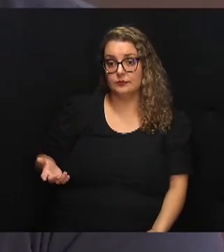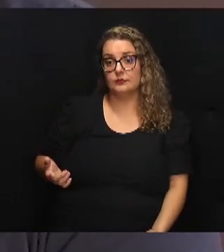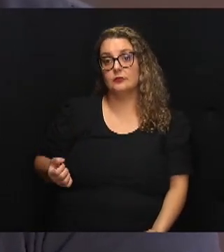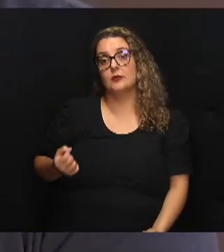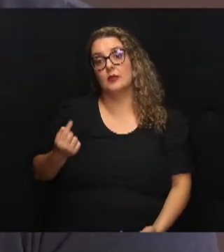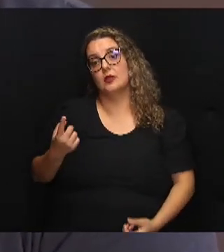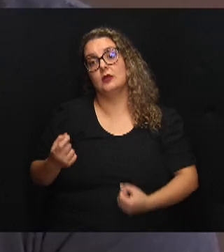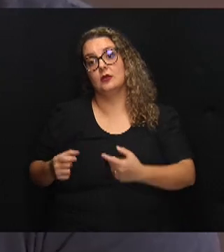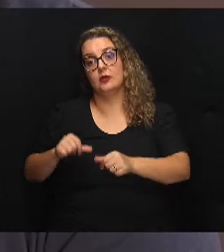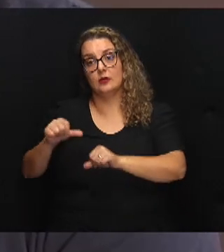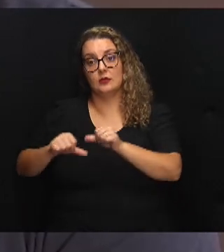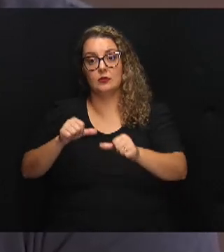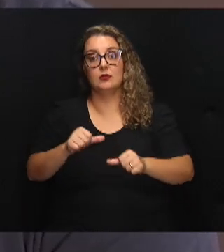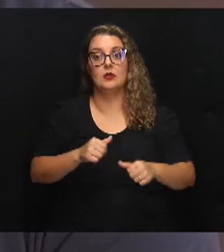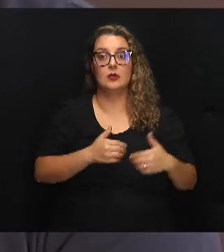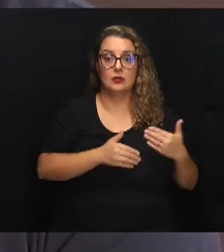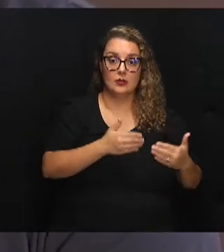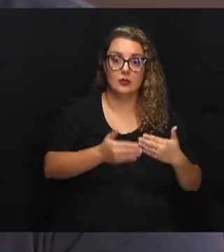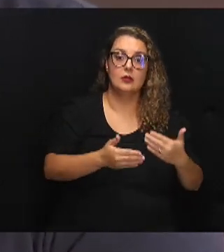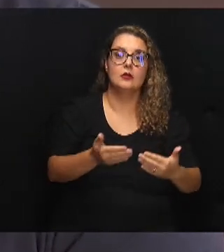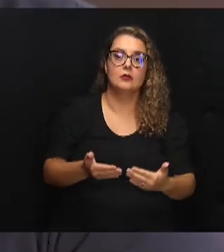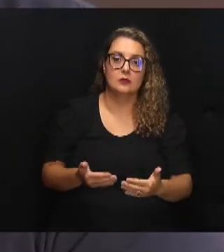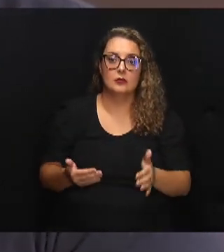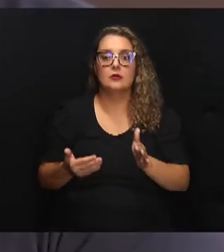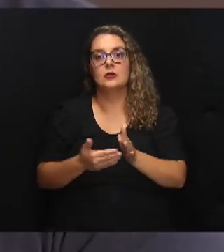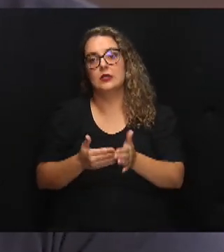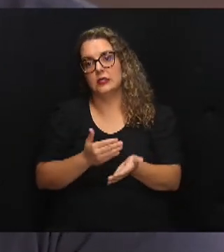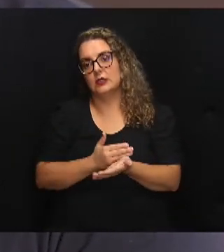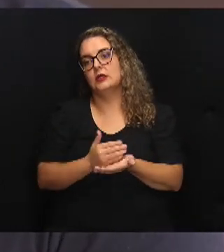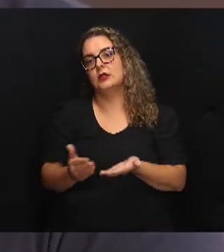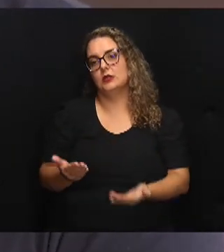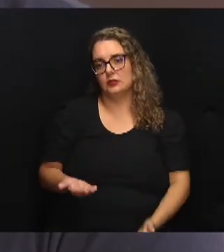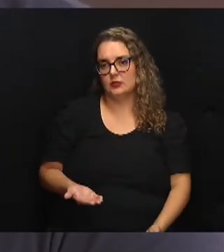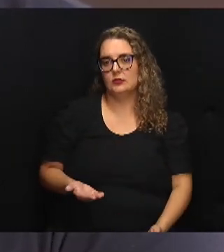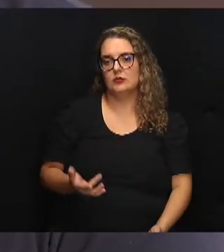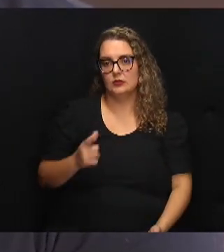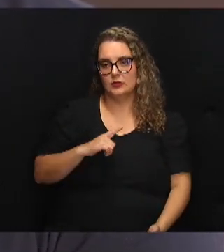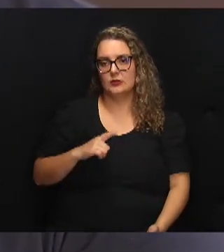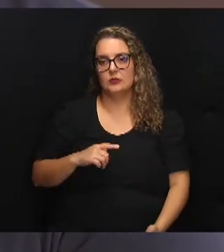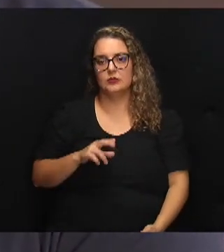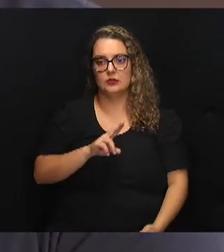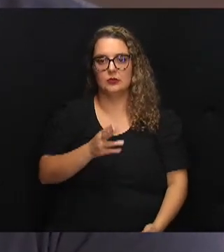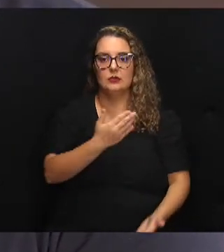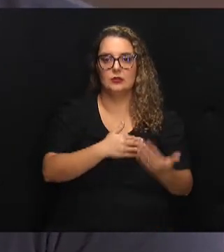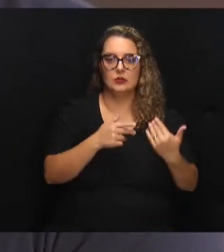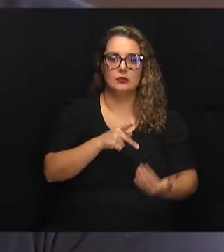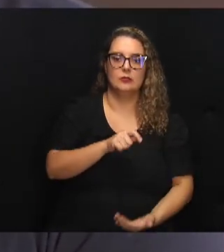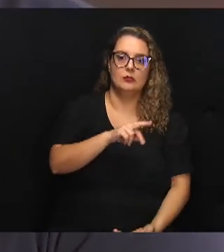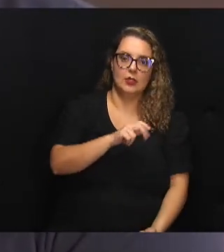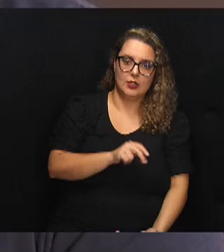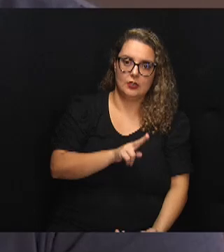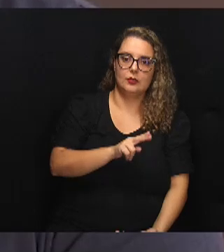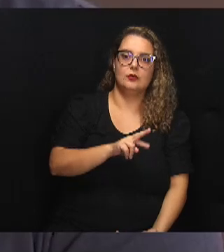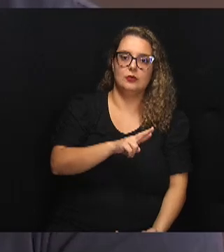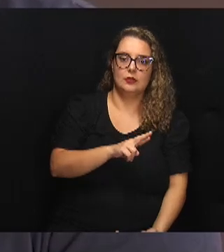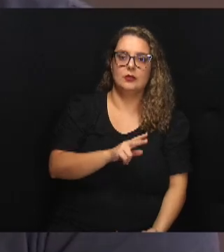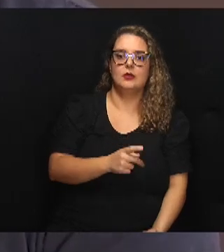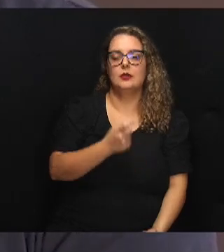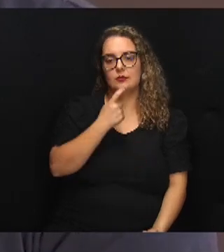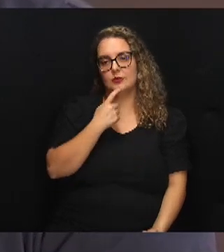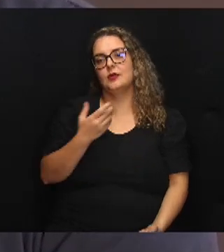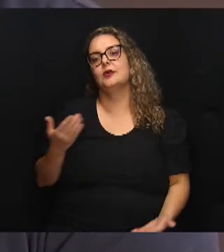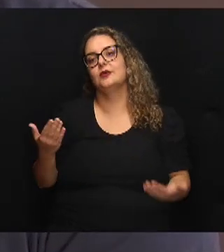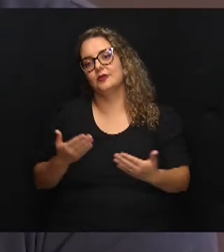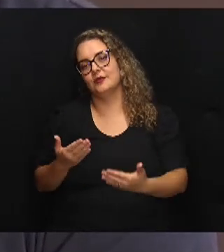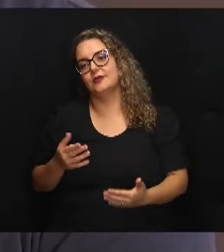aí durante a nossa trajetória. Até inicialmente tínhamos outro nome, chamávamos Parkour Campinas. E daí hoje